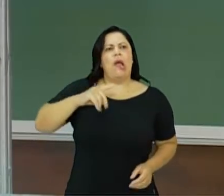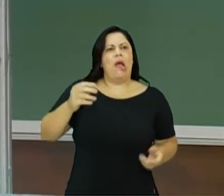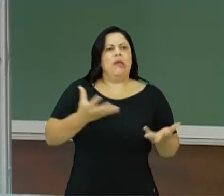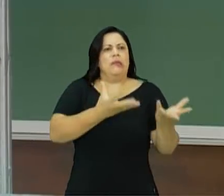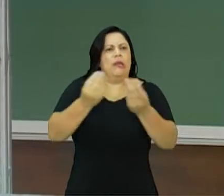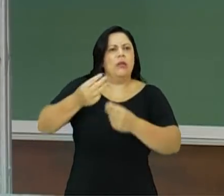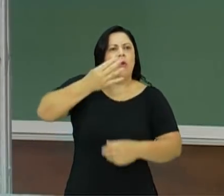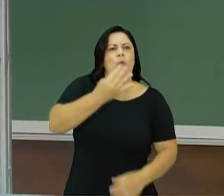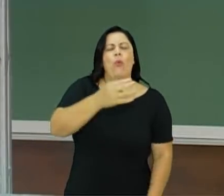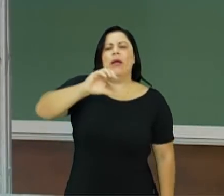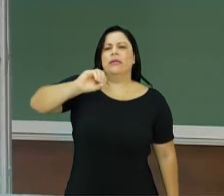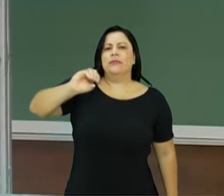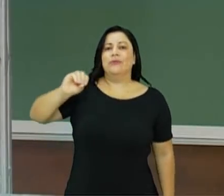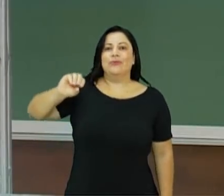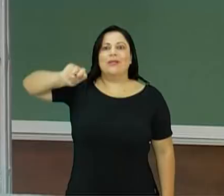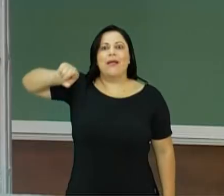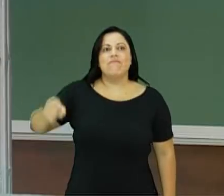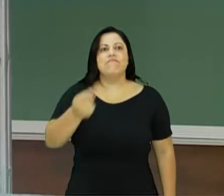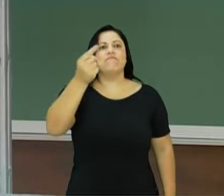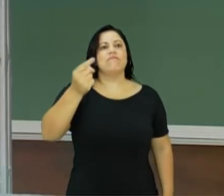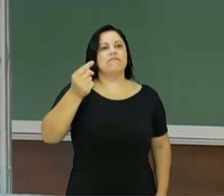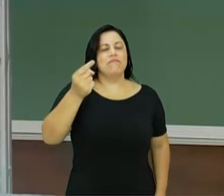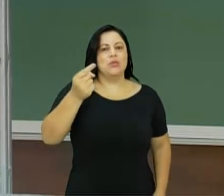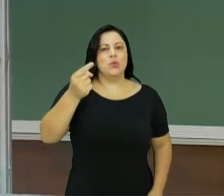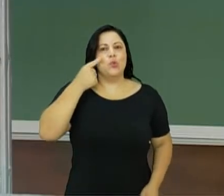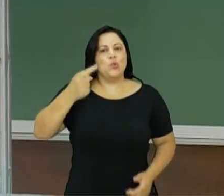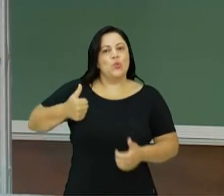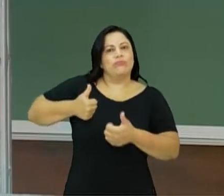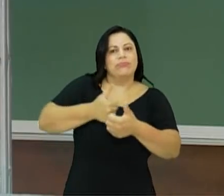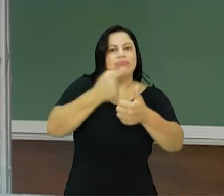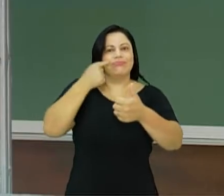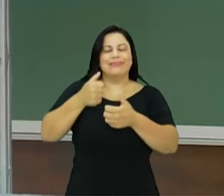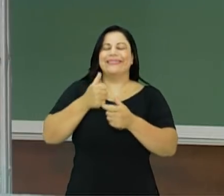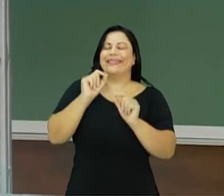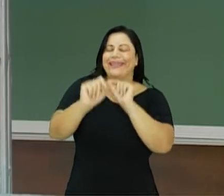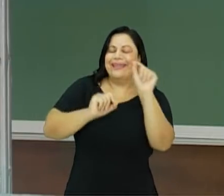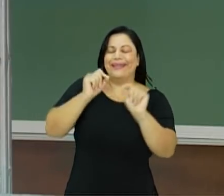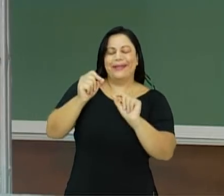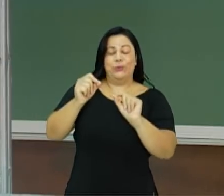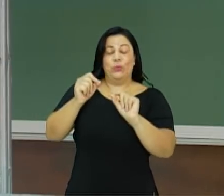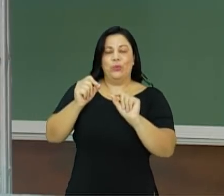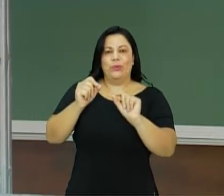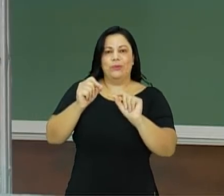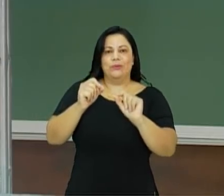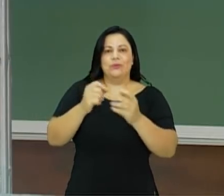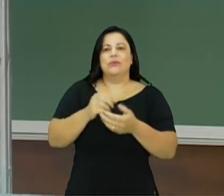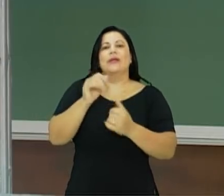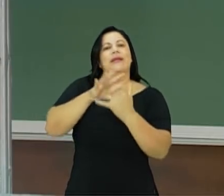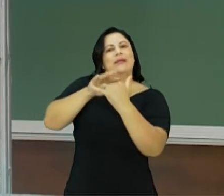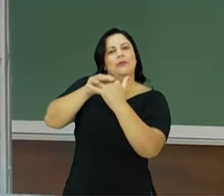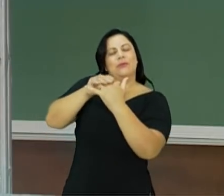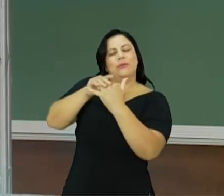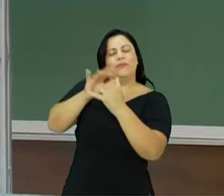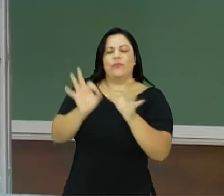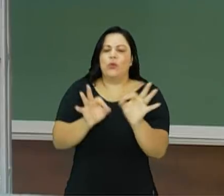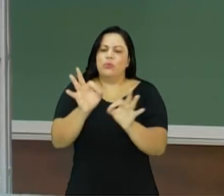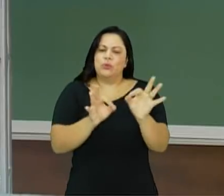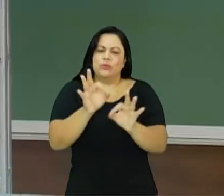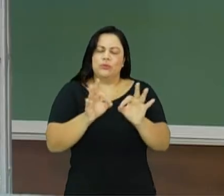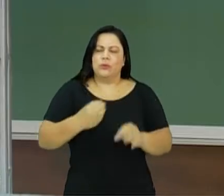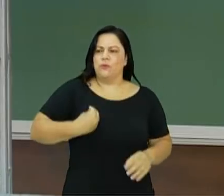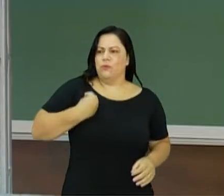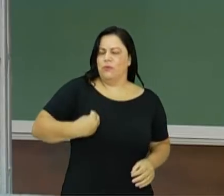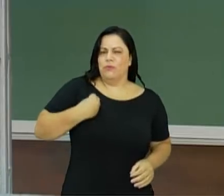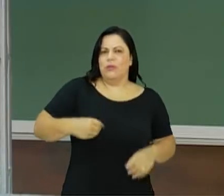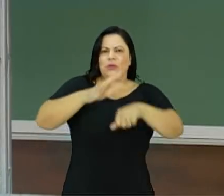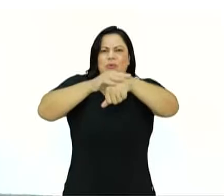né? Que seguem, né, o projeto dela no YouTube chamado Convivendo com Doenças Raras. É bem interessante,